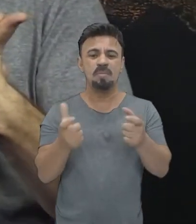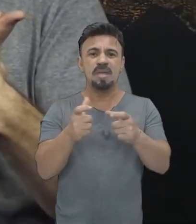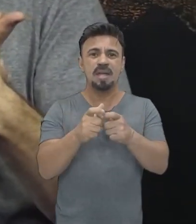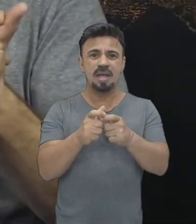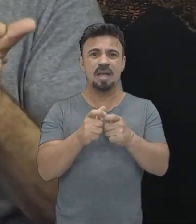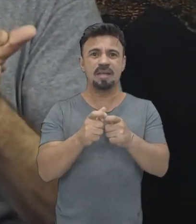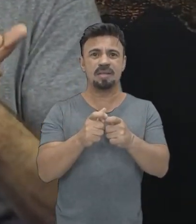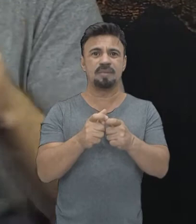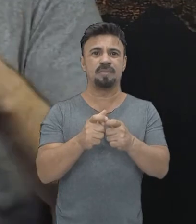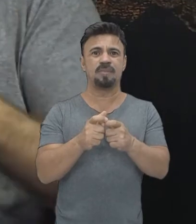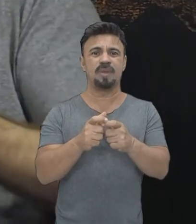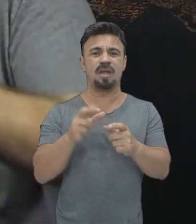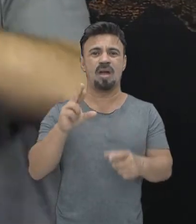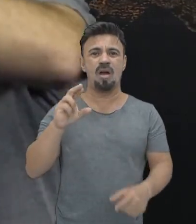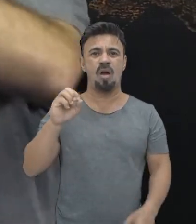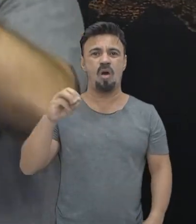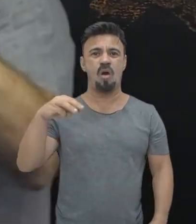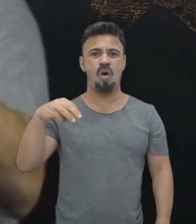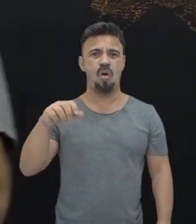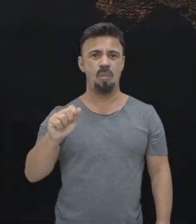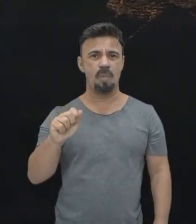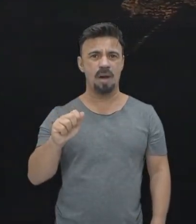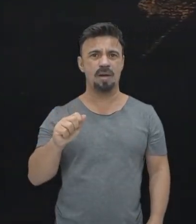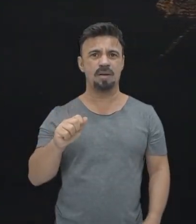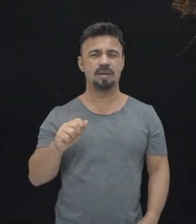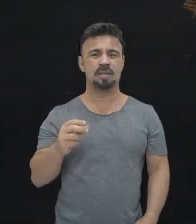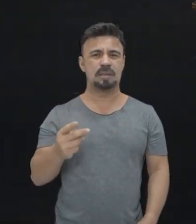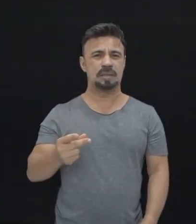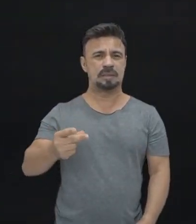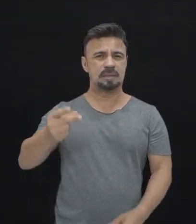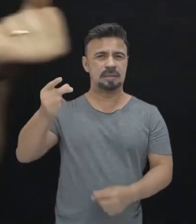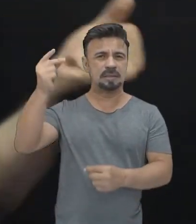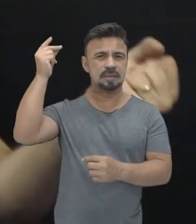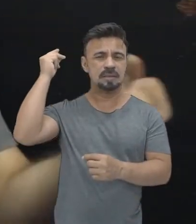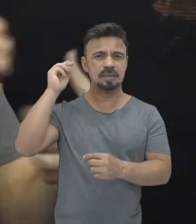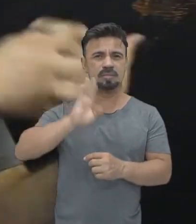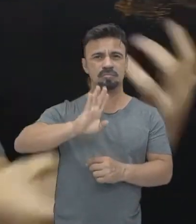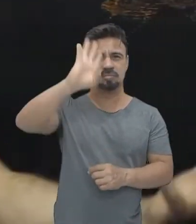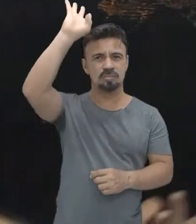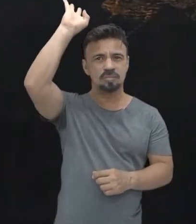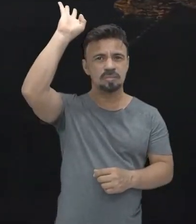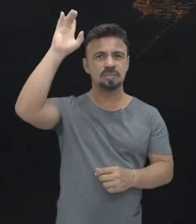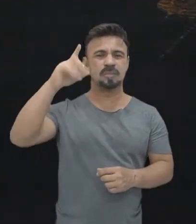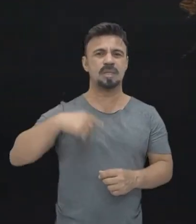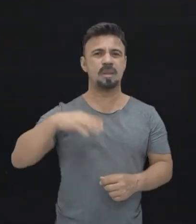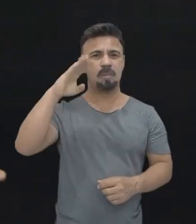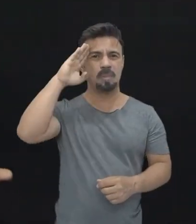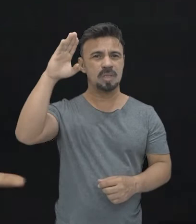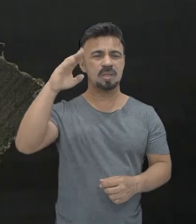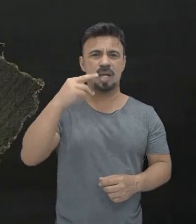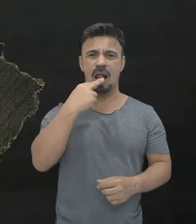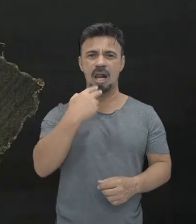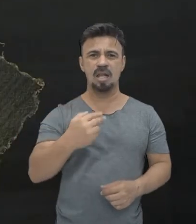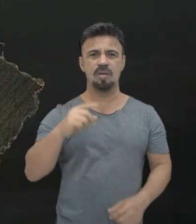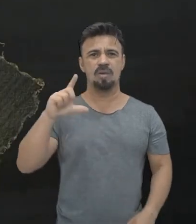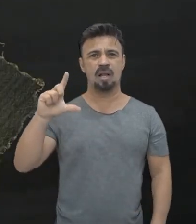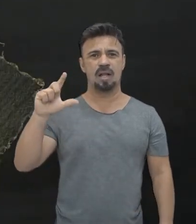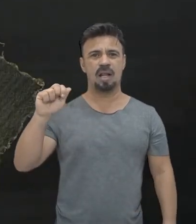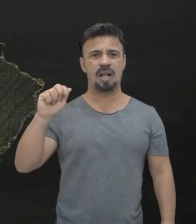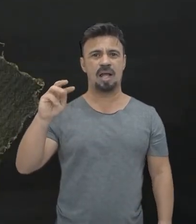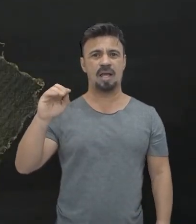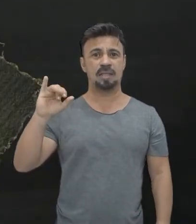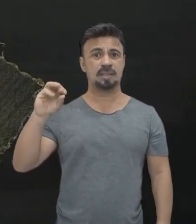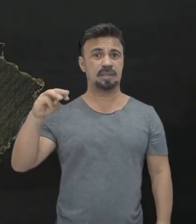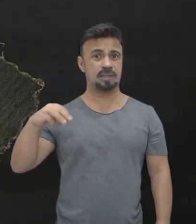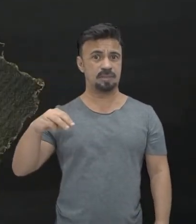Roma, certo? Parte do Império Romano, que tinha o latim como a principal língua. Dessa maneira,